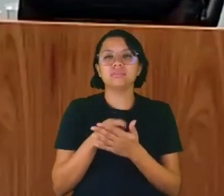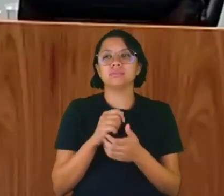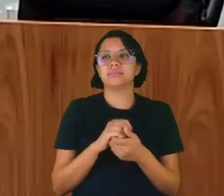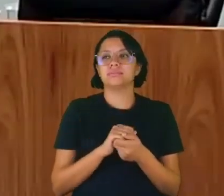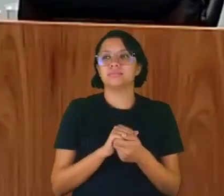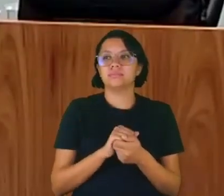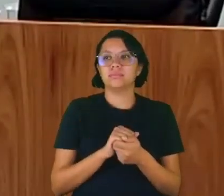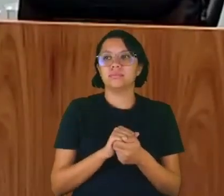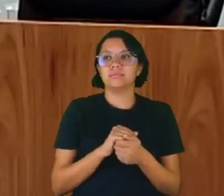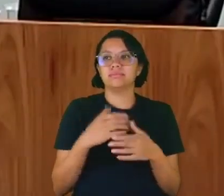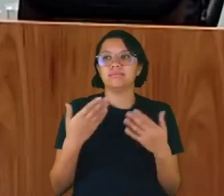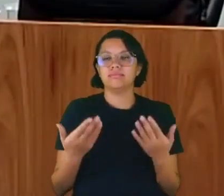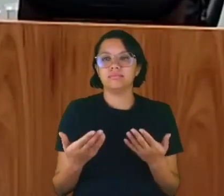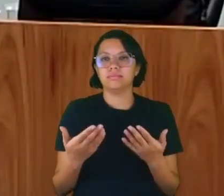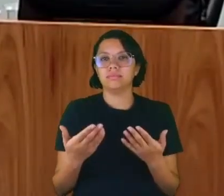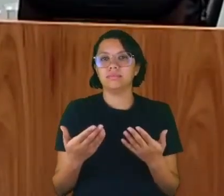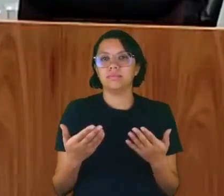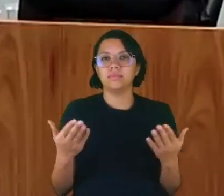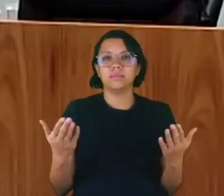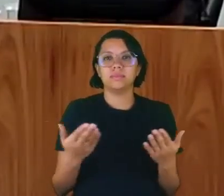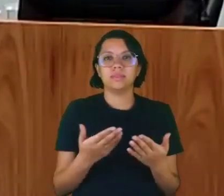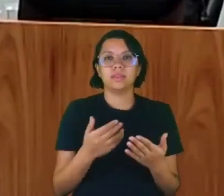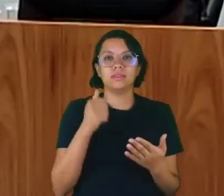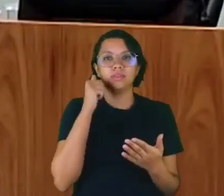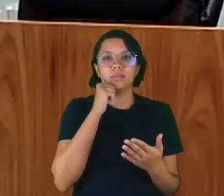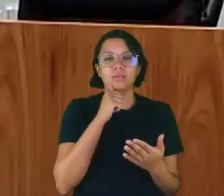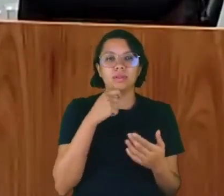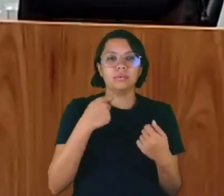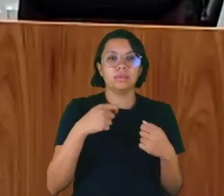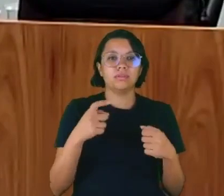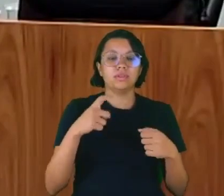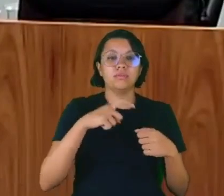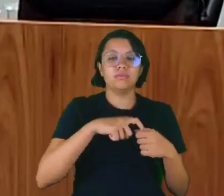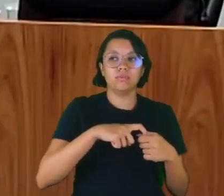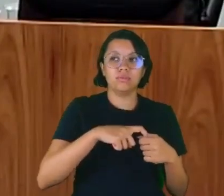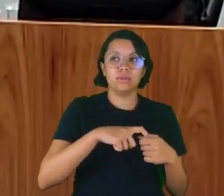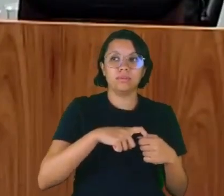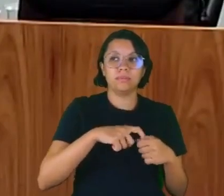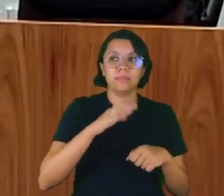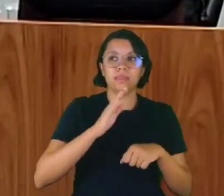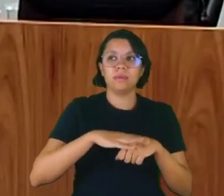lá. Bom, essa coitada ia ter que pagar, devolver,